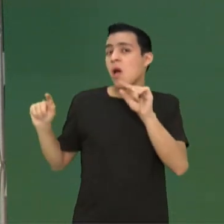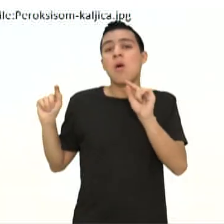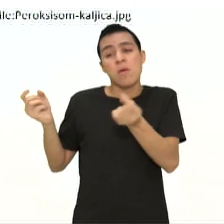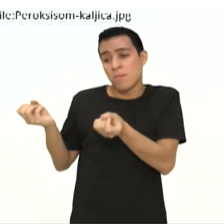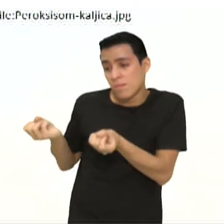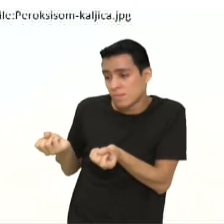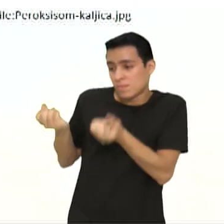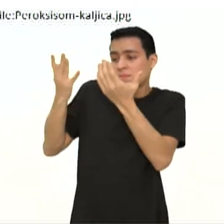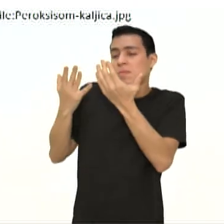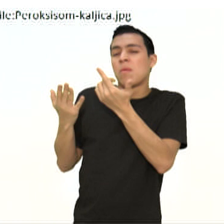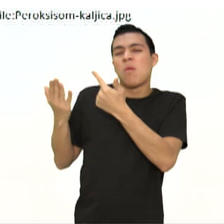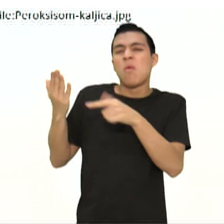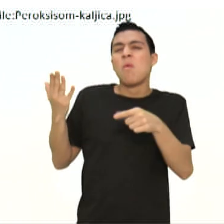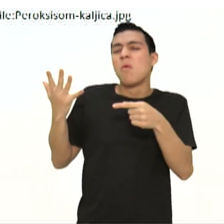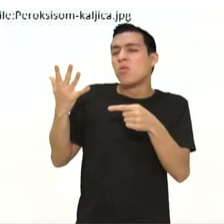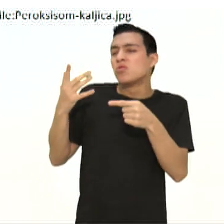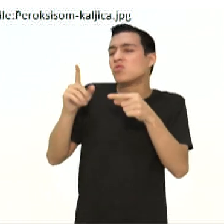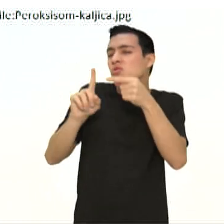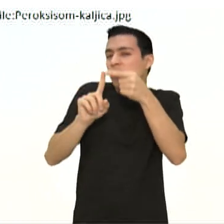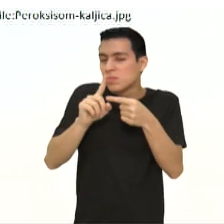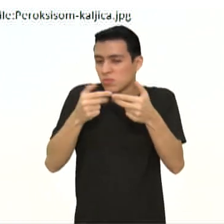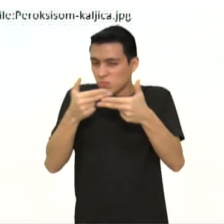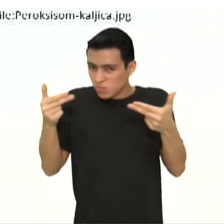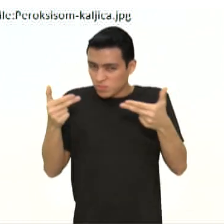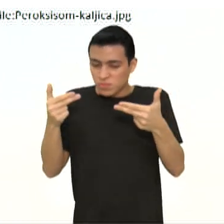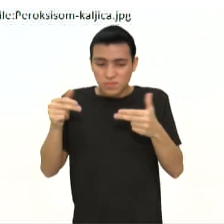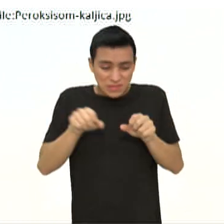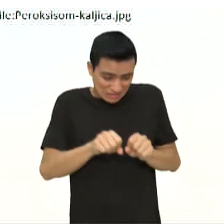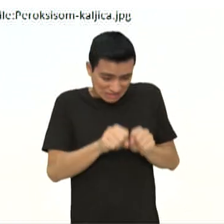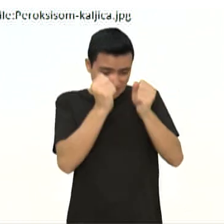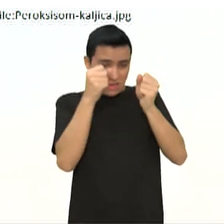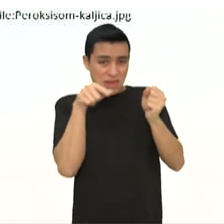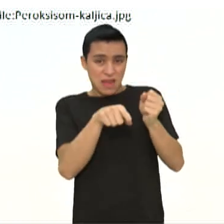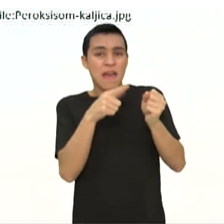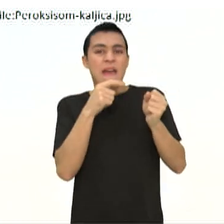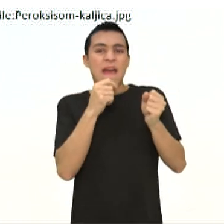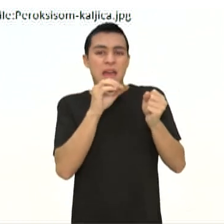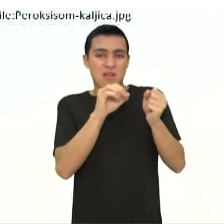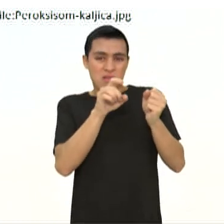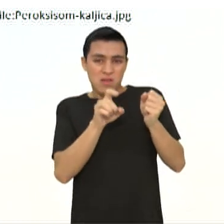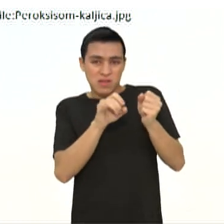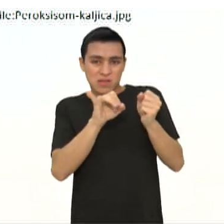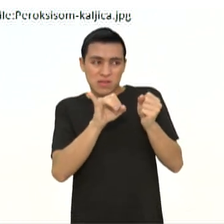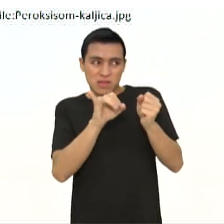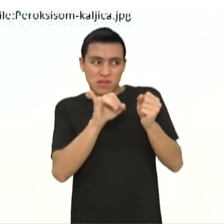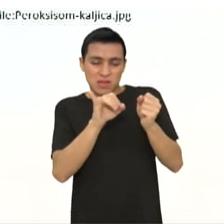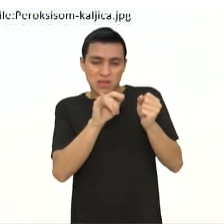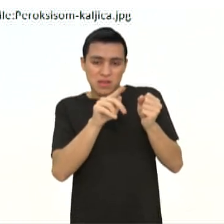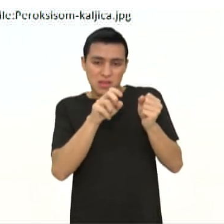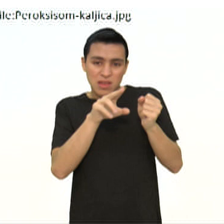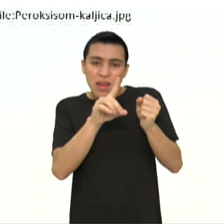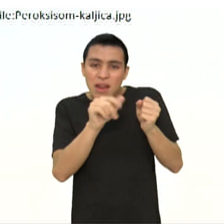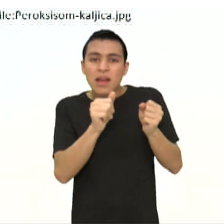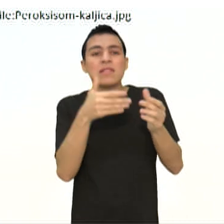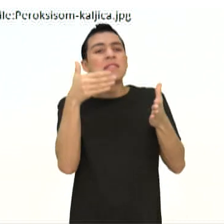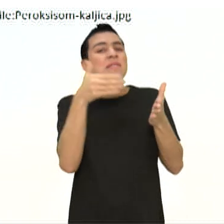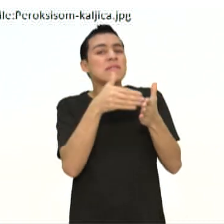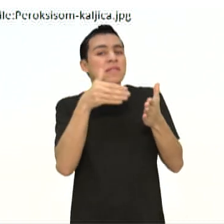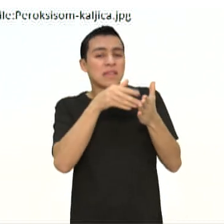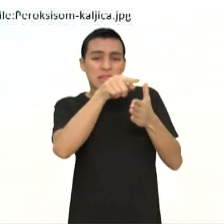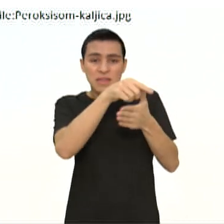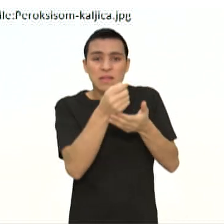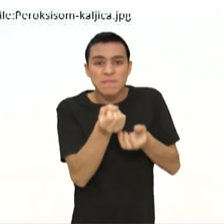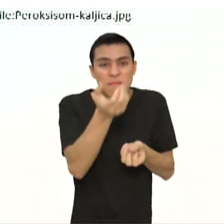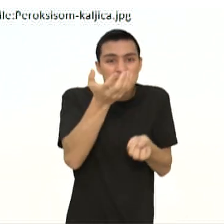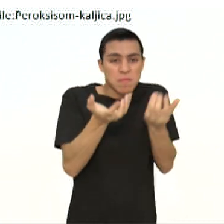chamada catalase, que quebra essa água oxigenada, esse peróxido de hidrogênio, impedindo que ela produza